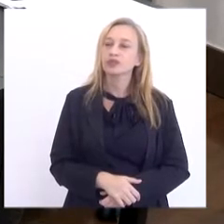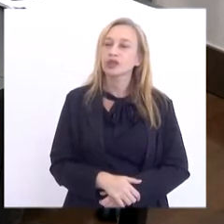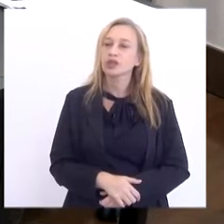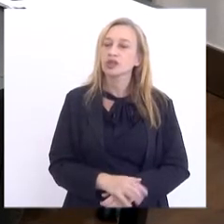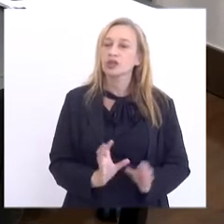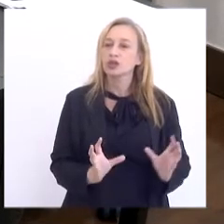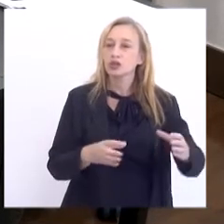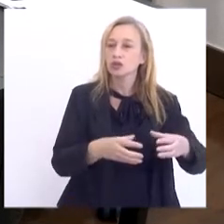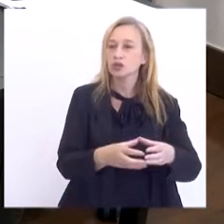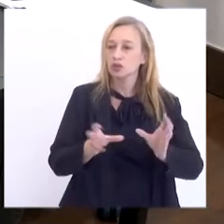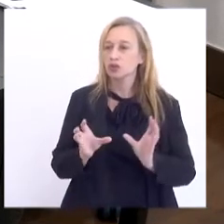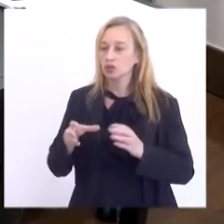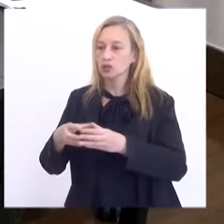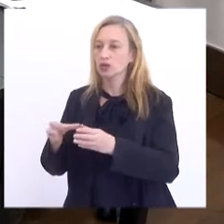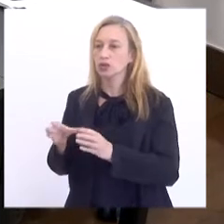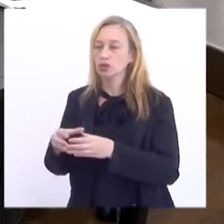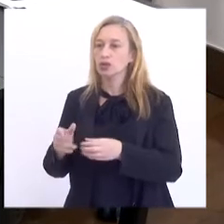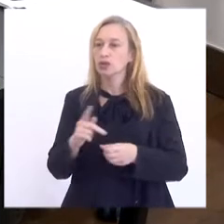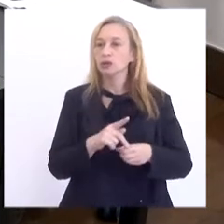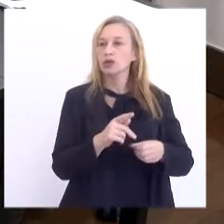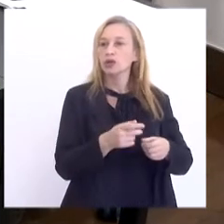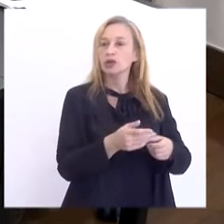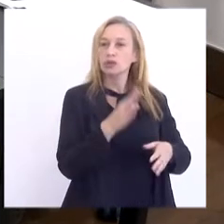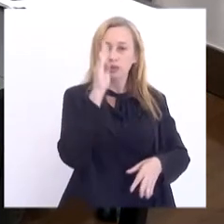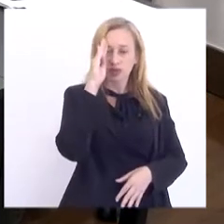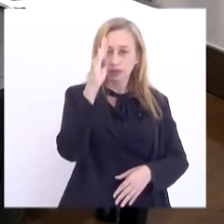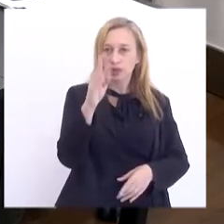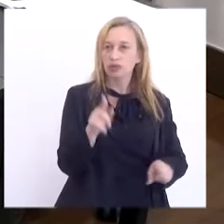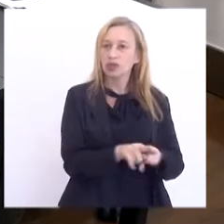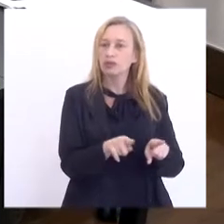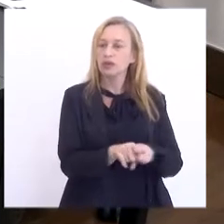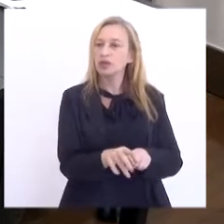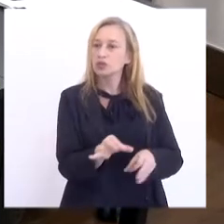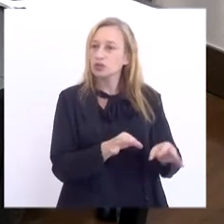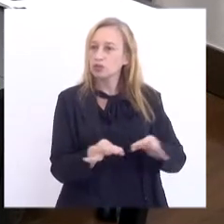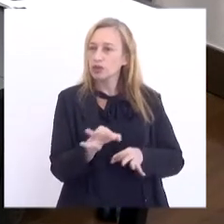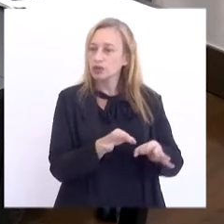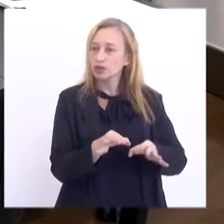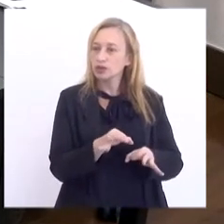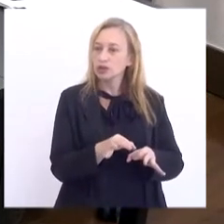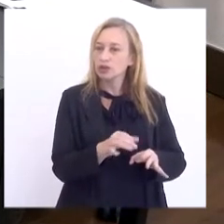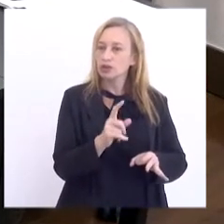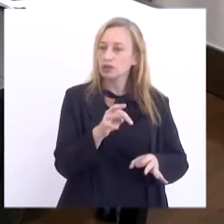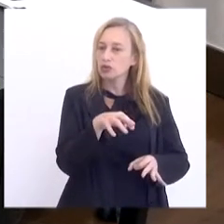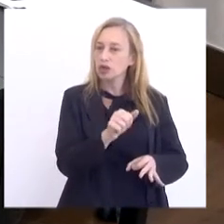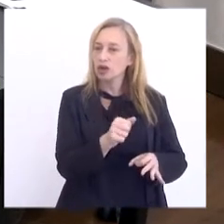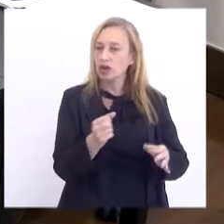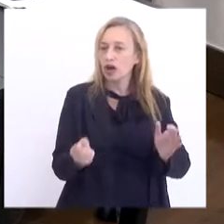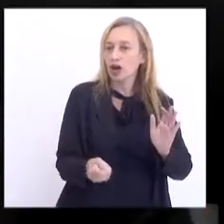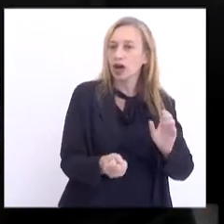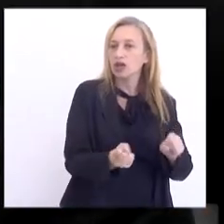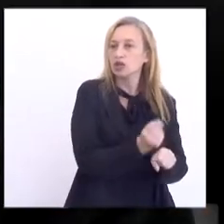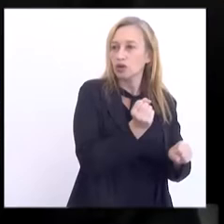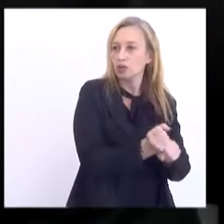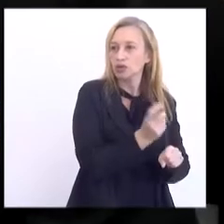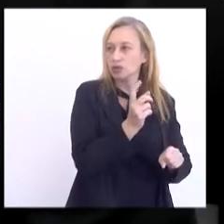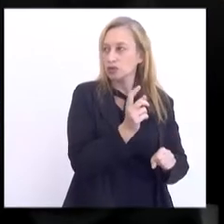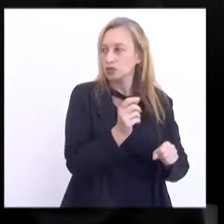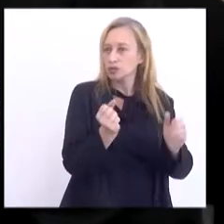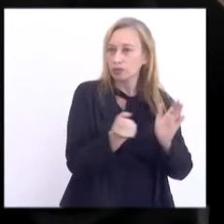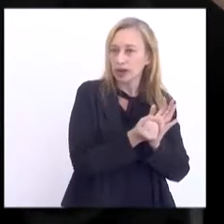setoriais de controle interno também no seu plano de auditoria as obras do PAC II